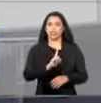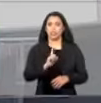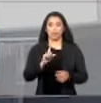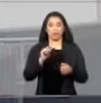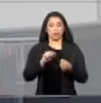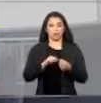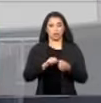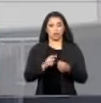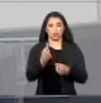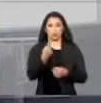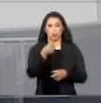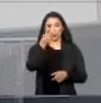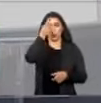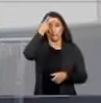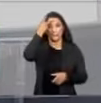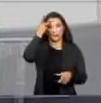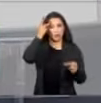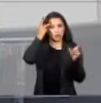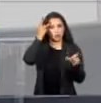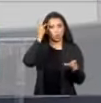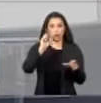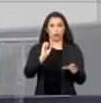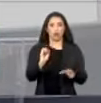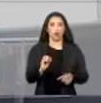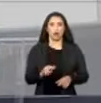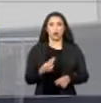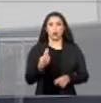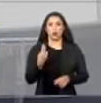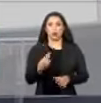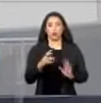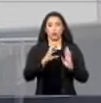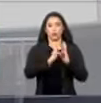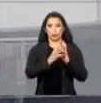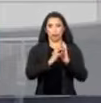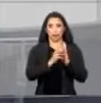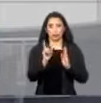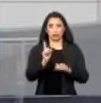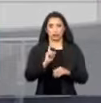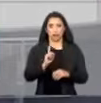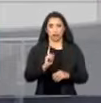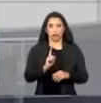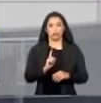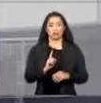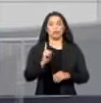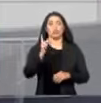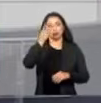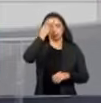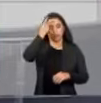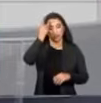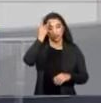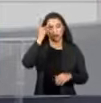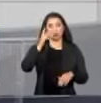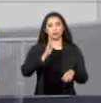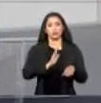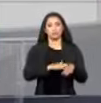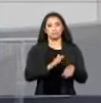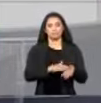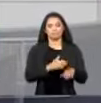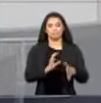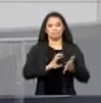uma pessoa, nem por um partido. Foi feito por quem faz, por quem produz e quem faz a cultura